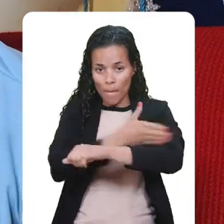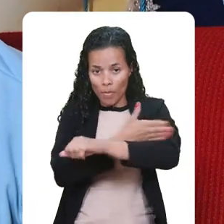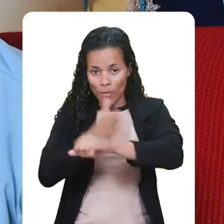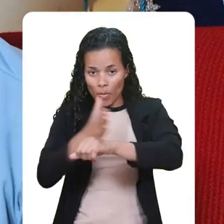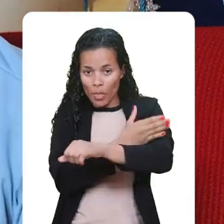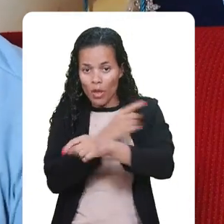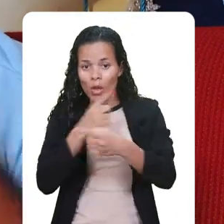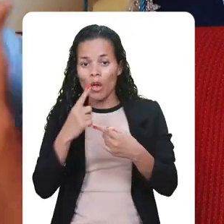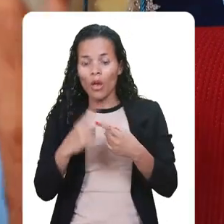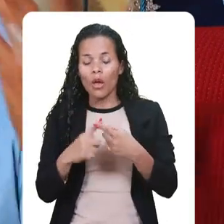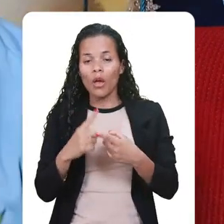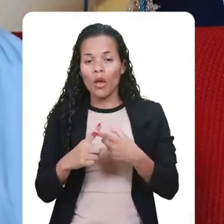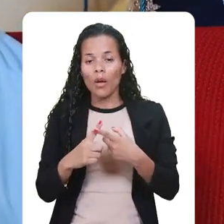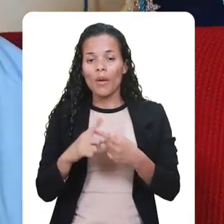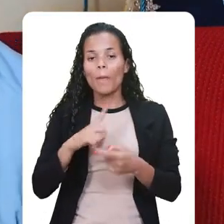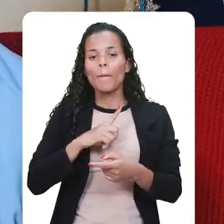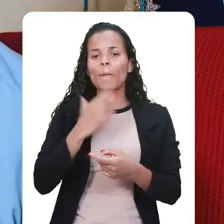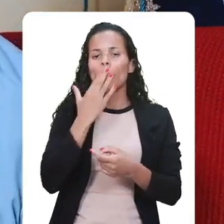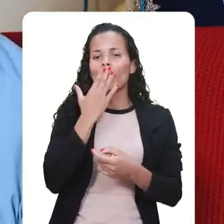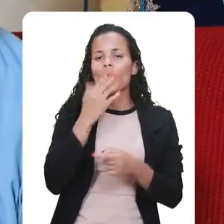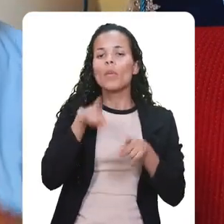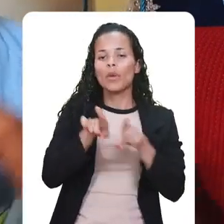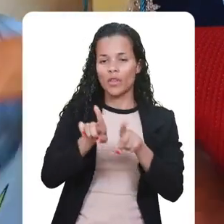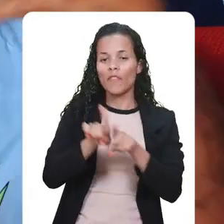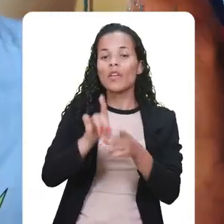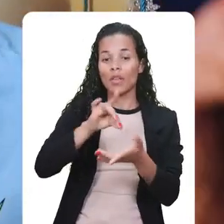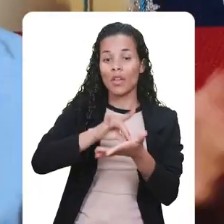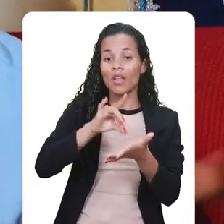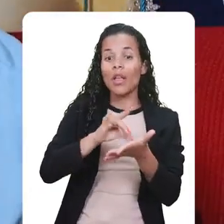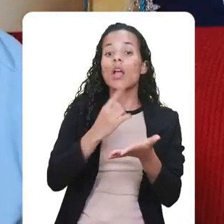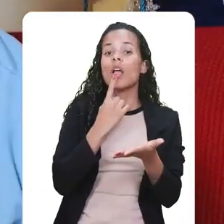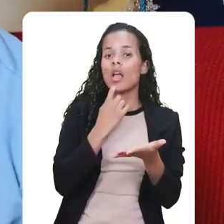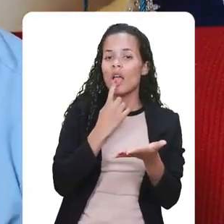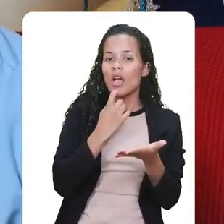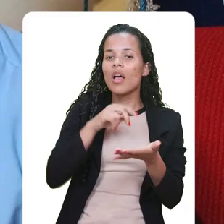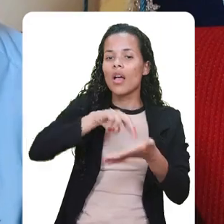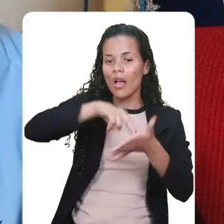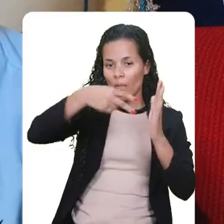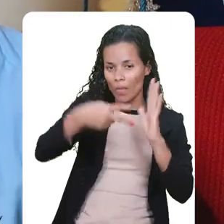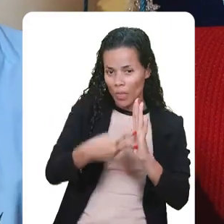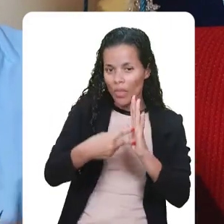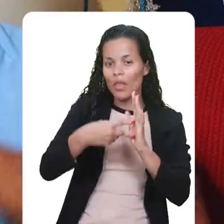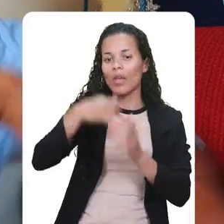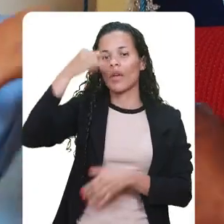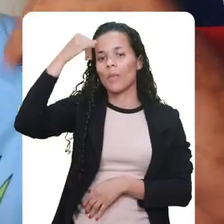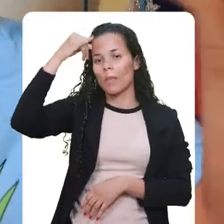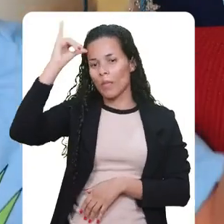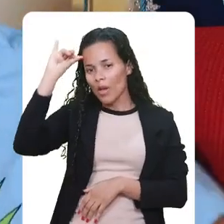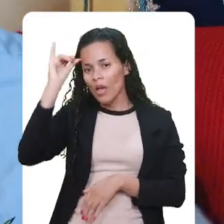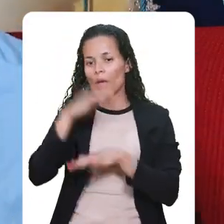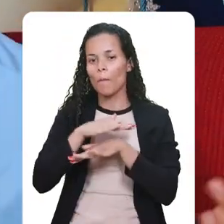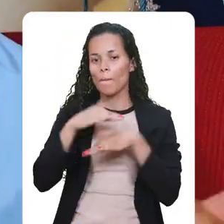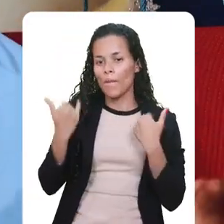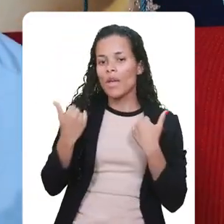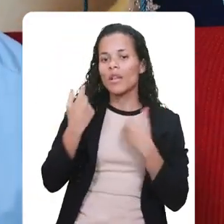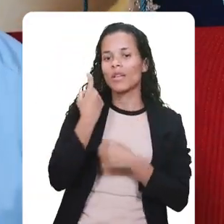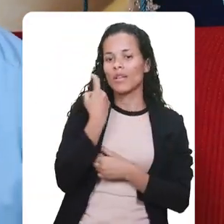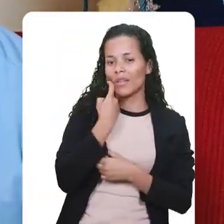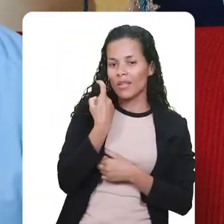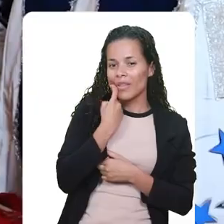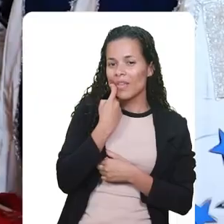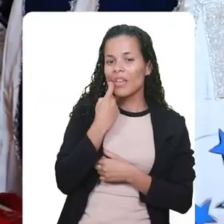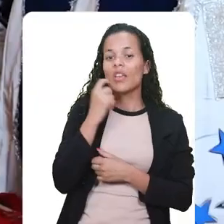era vermelho por pigmentação, é porque realmente era o sangue do gado que era falecido lá no